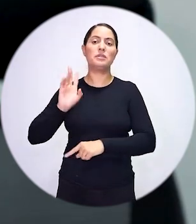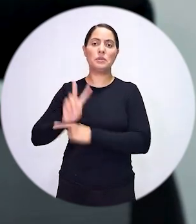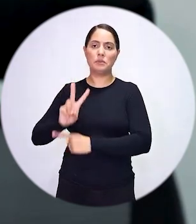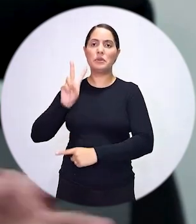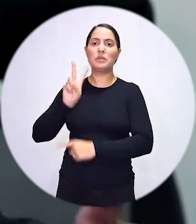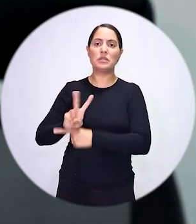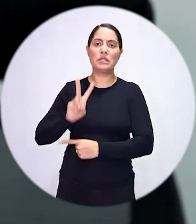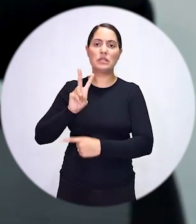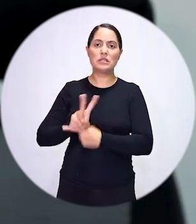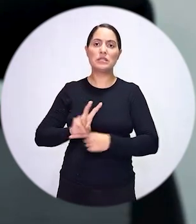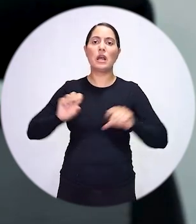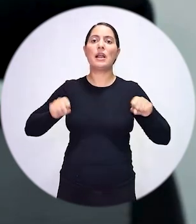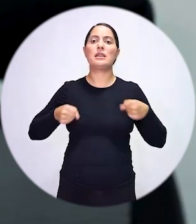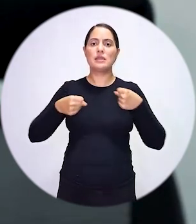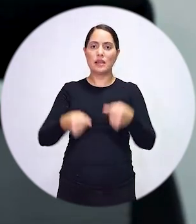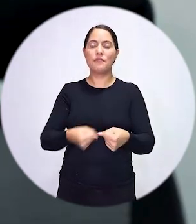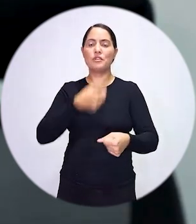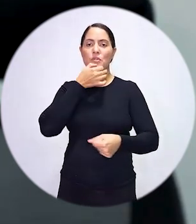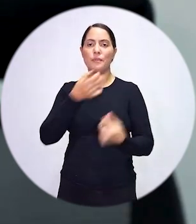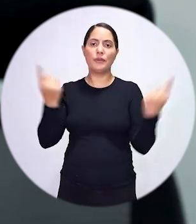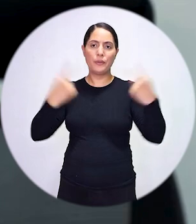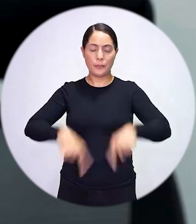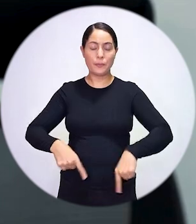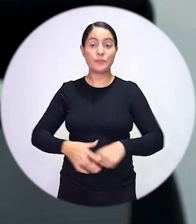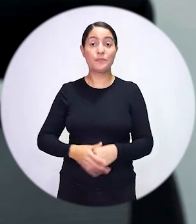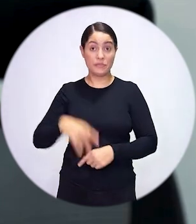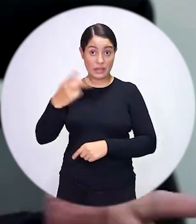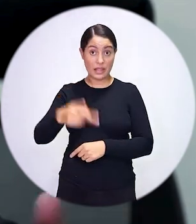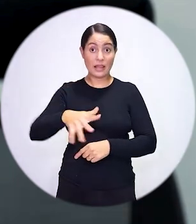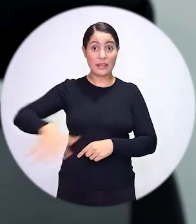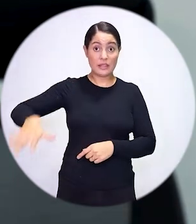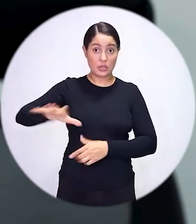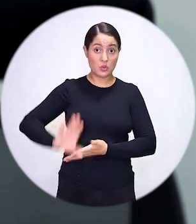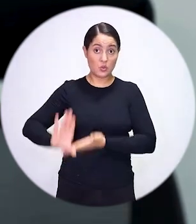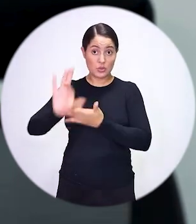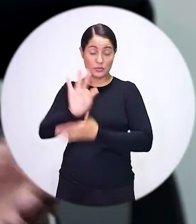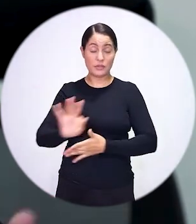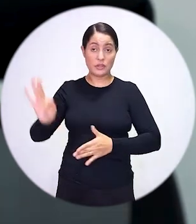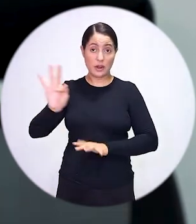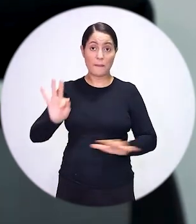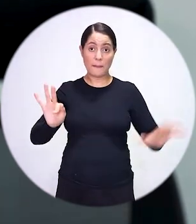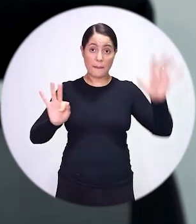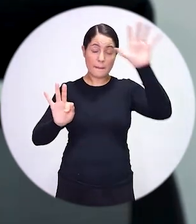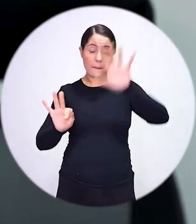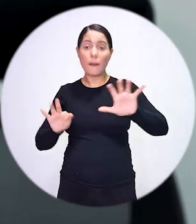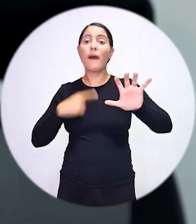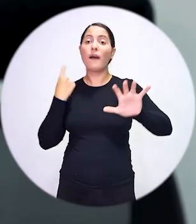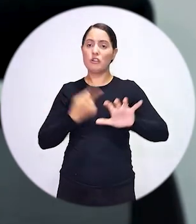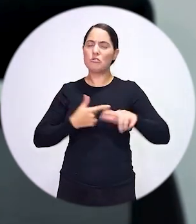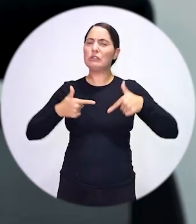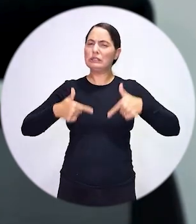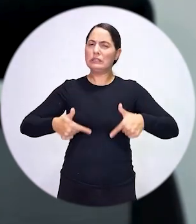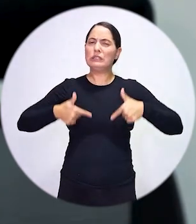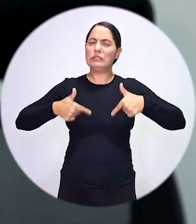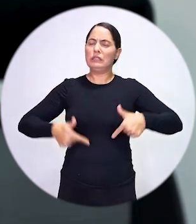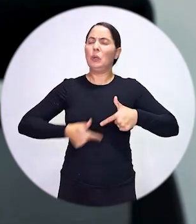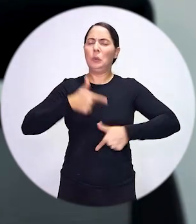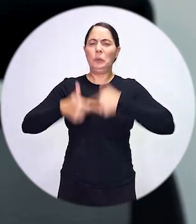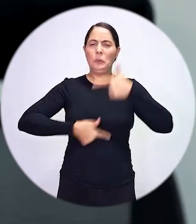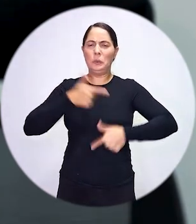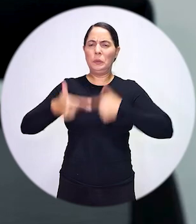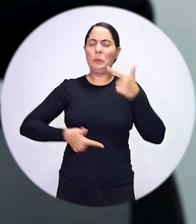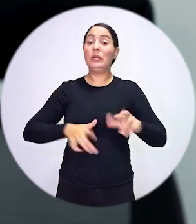legal, que se materializa através da ampla defesa e do contraditório. De nós aqui no Conselho Federal e nas seccionais, pode esperar muita dedicação e muito